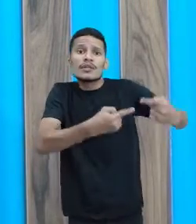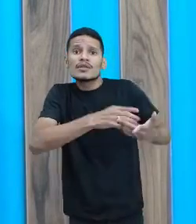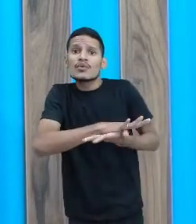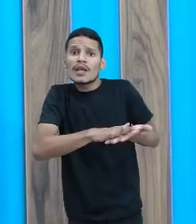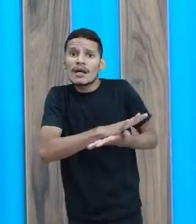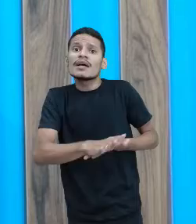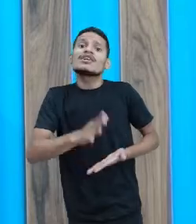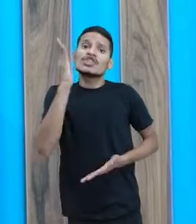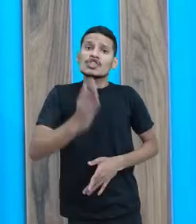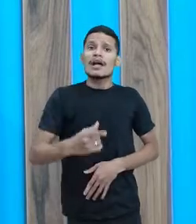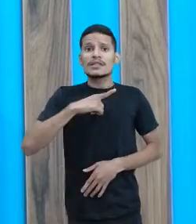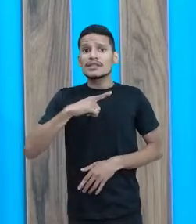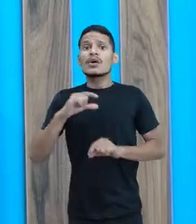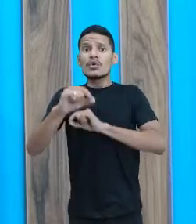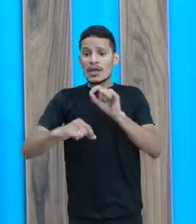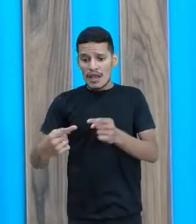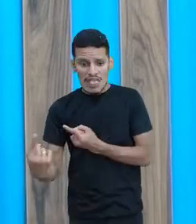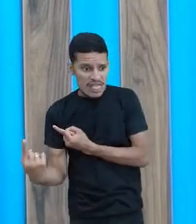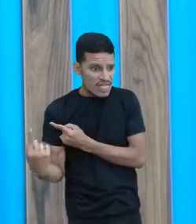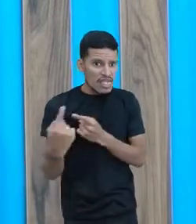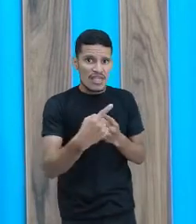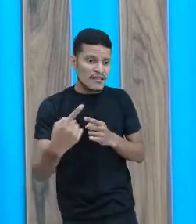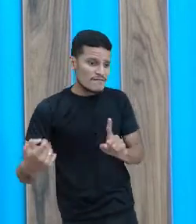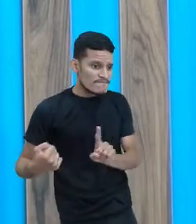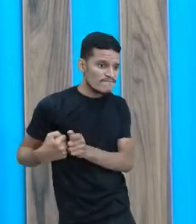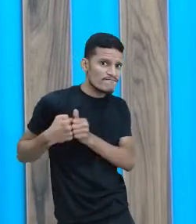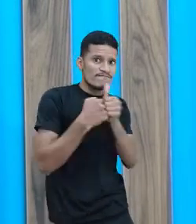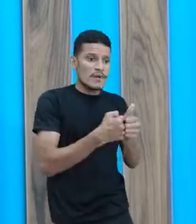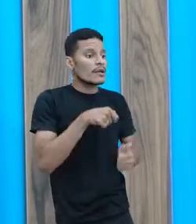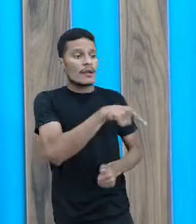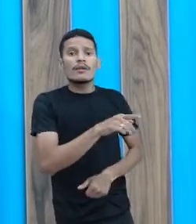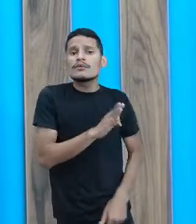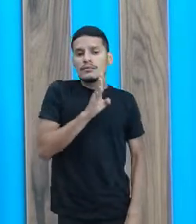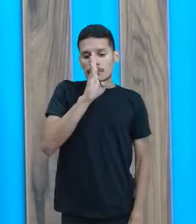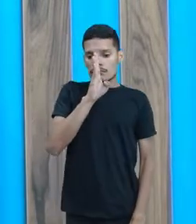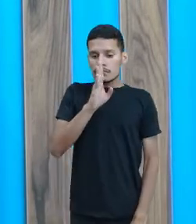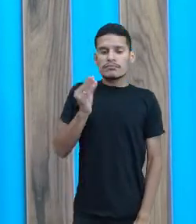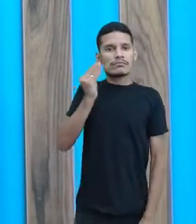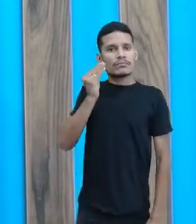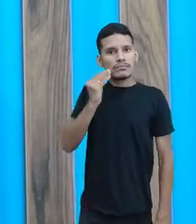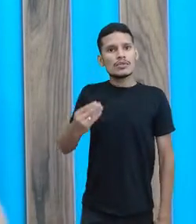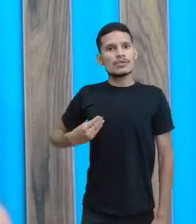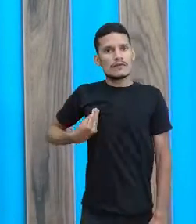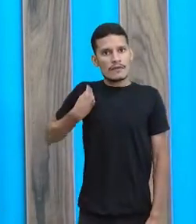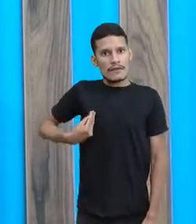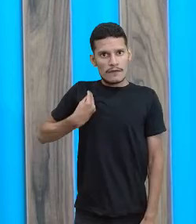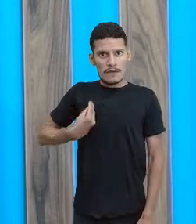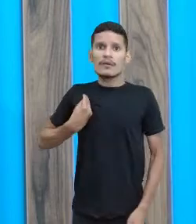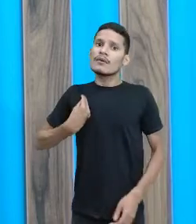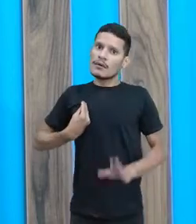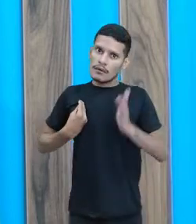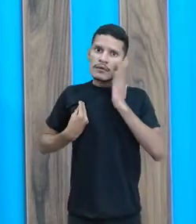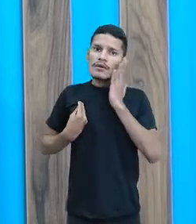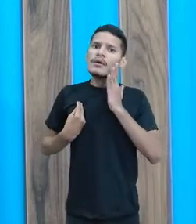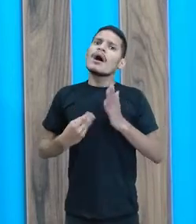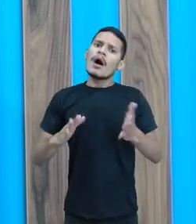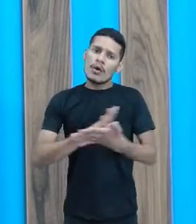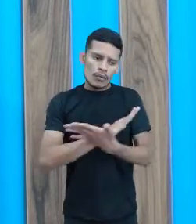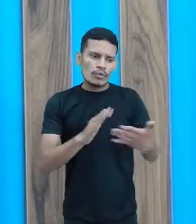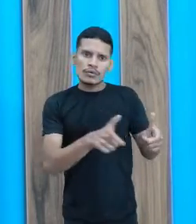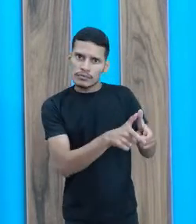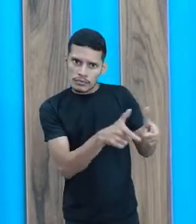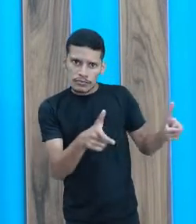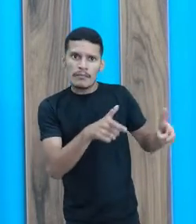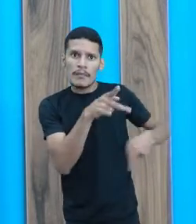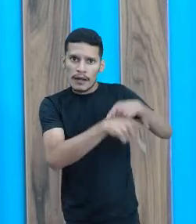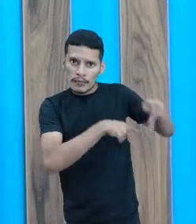uma repressão, aí mais ainda, ficou na sua caladinho lá e tentou sobreviver. Então foi o caso da maioria dos brasileiros e brasileiras.